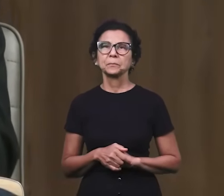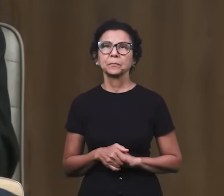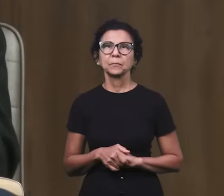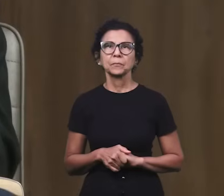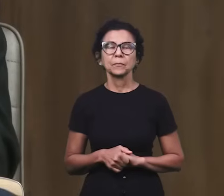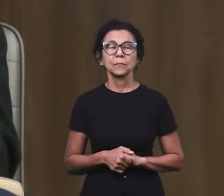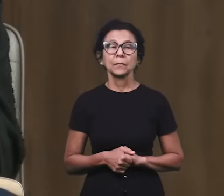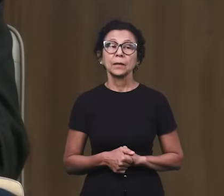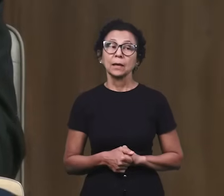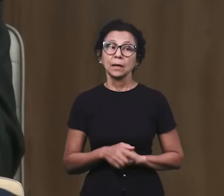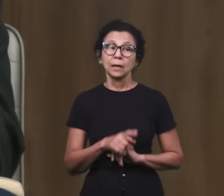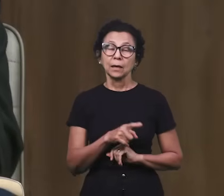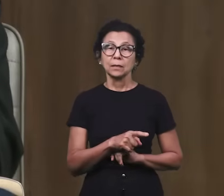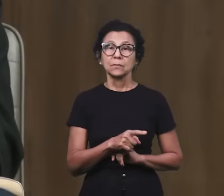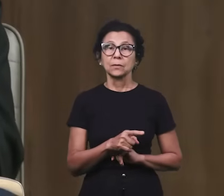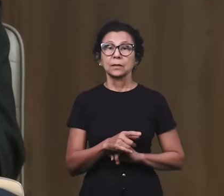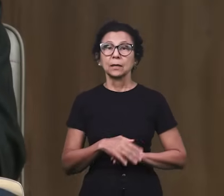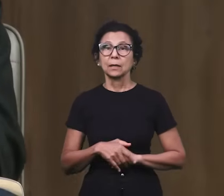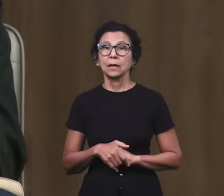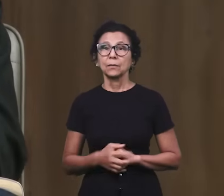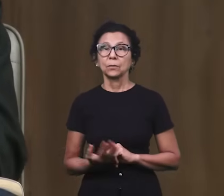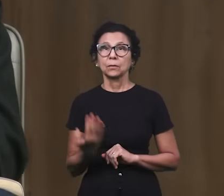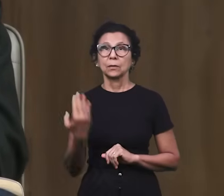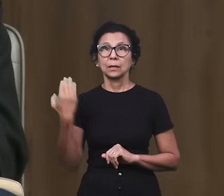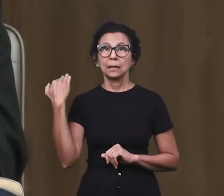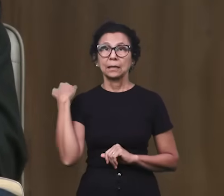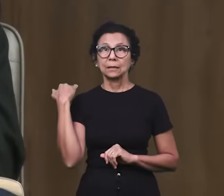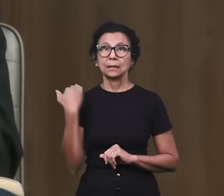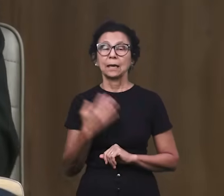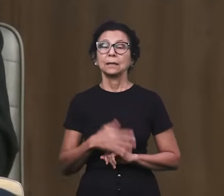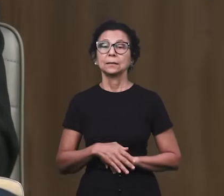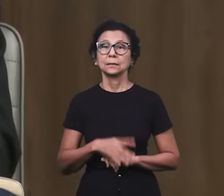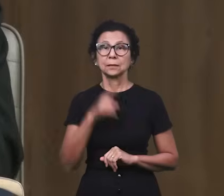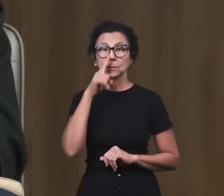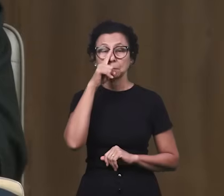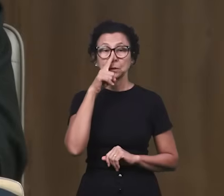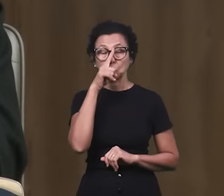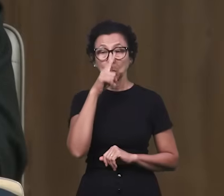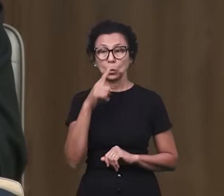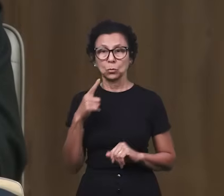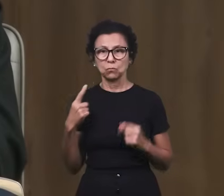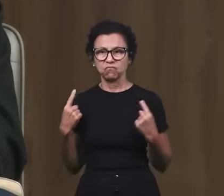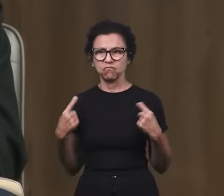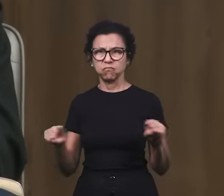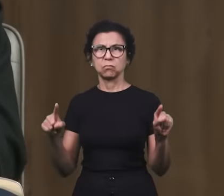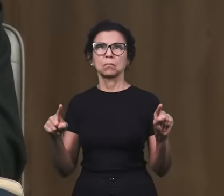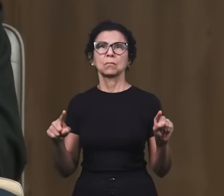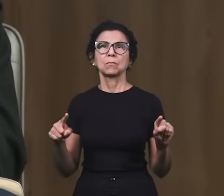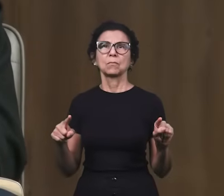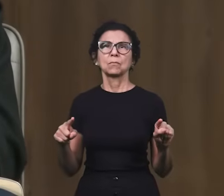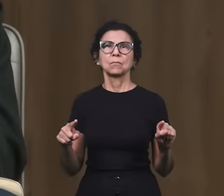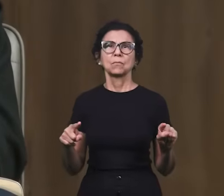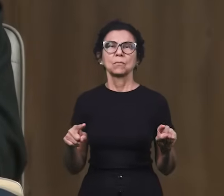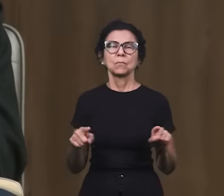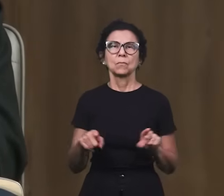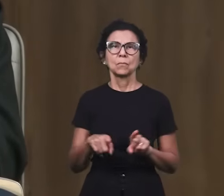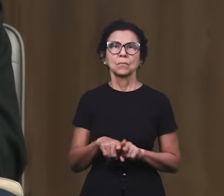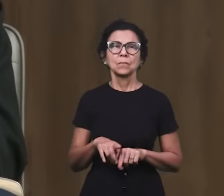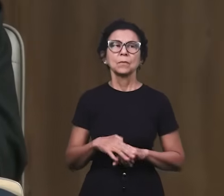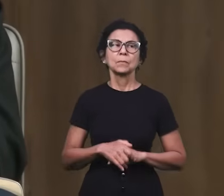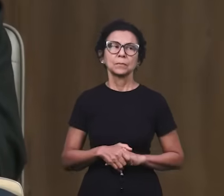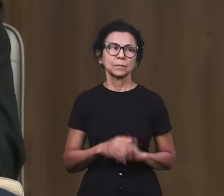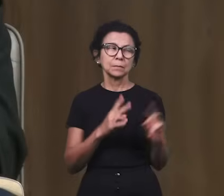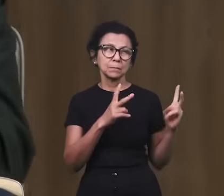mais perigosa, que é onde vinham os ataques, também é a primeira tribo a perceber qualquer